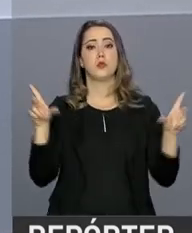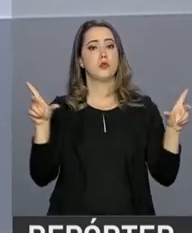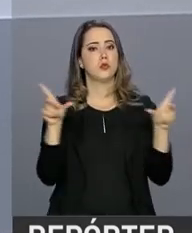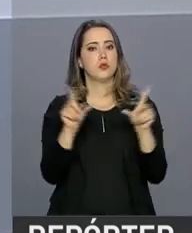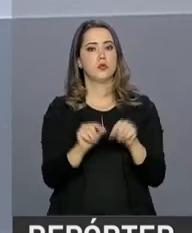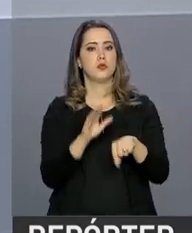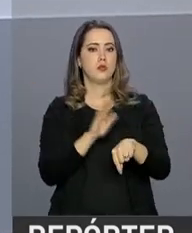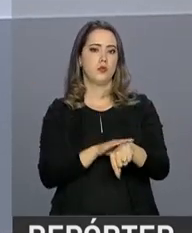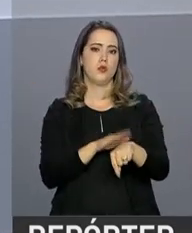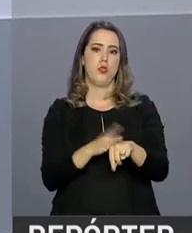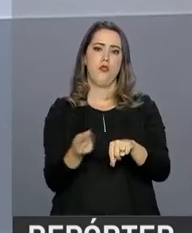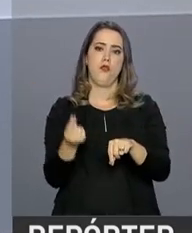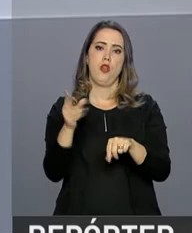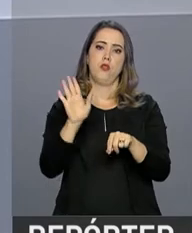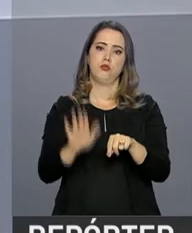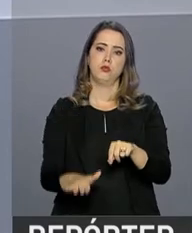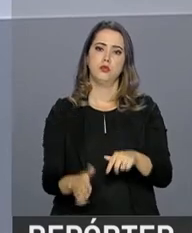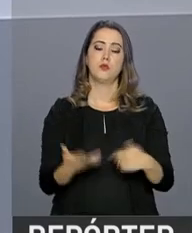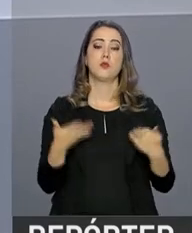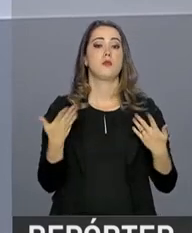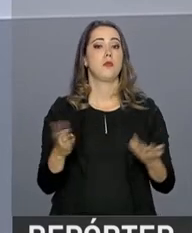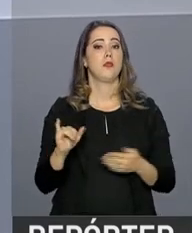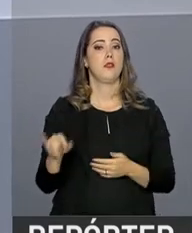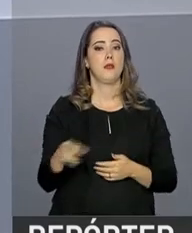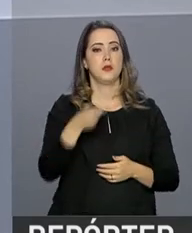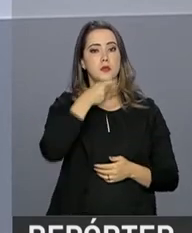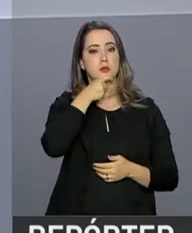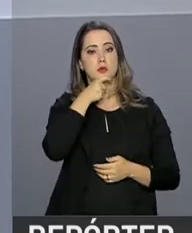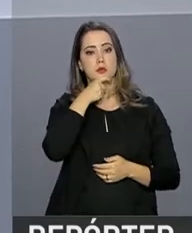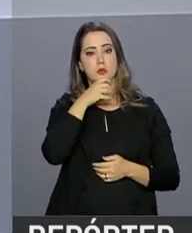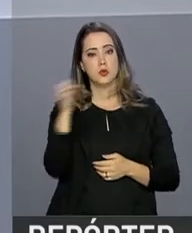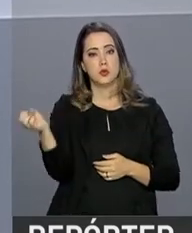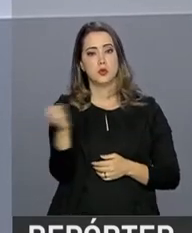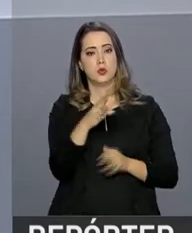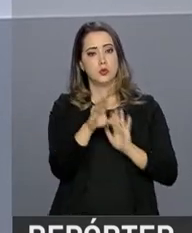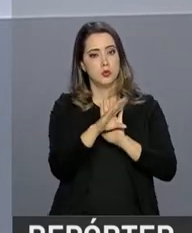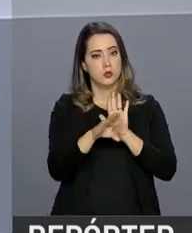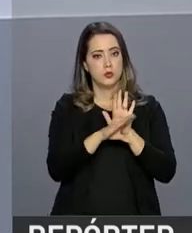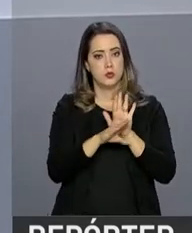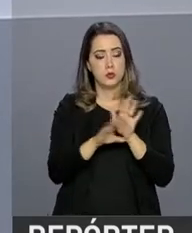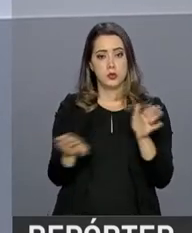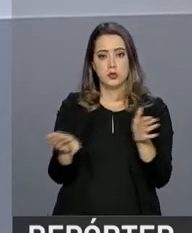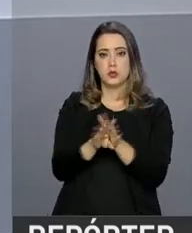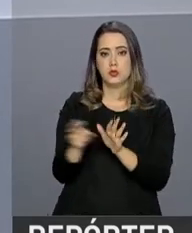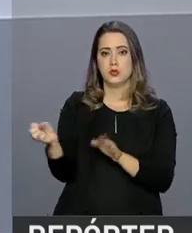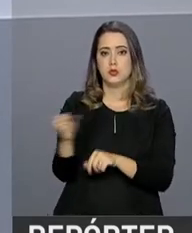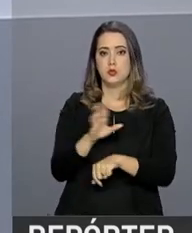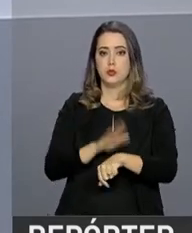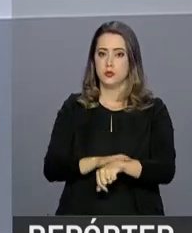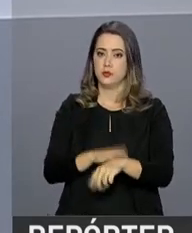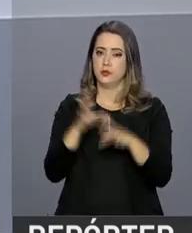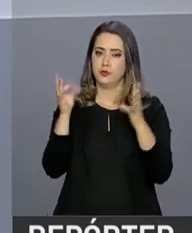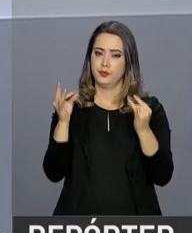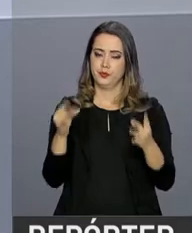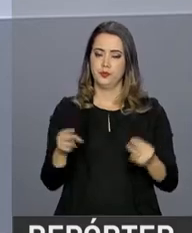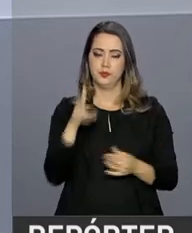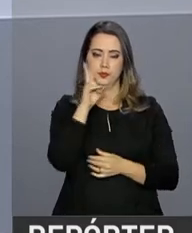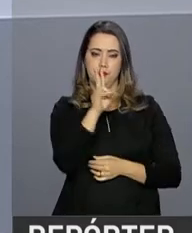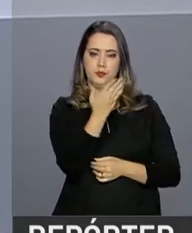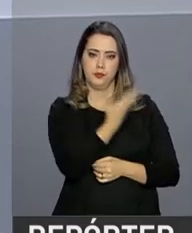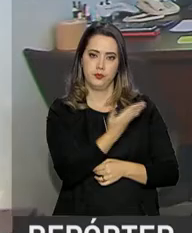reduzir tempo e custos em julho a implantação do programa chega a uma nova etapa os detalhes na